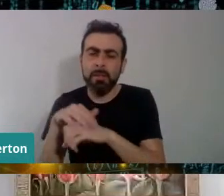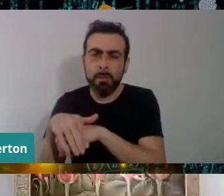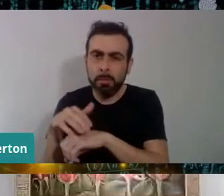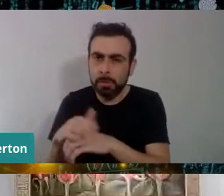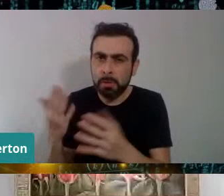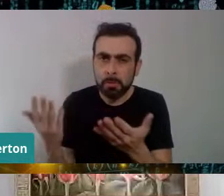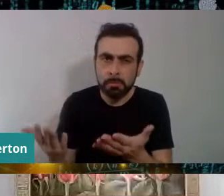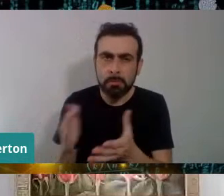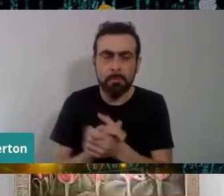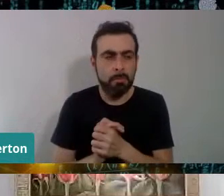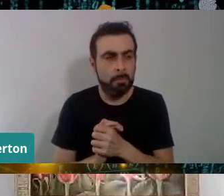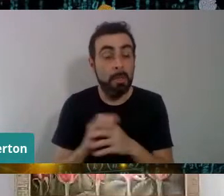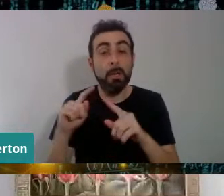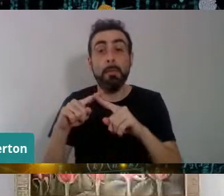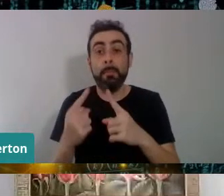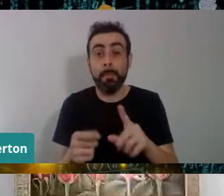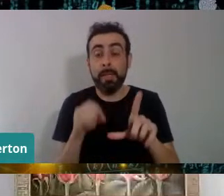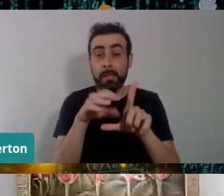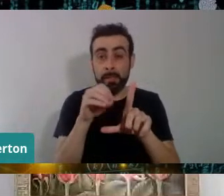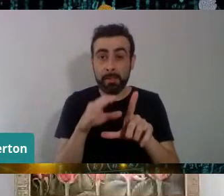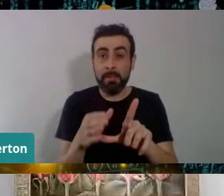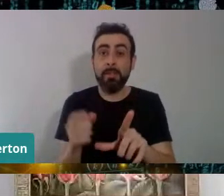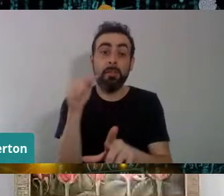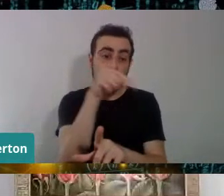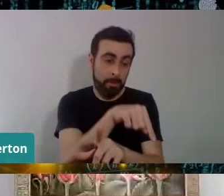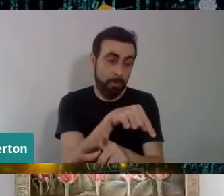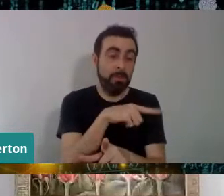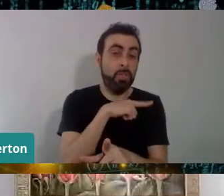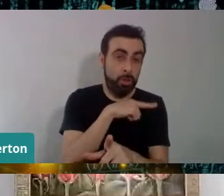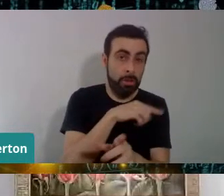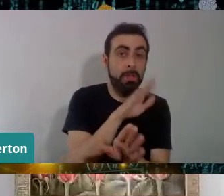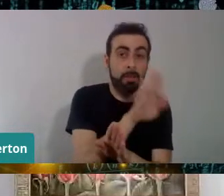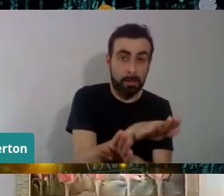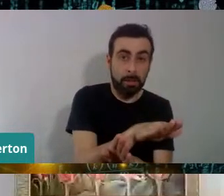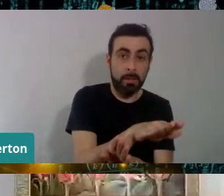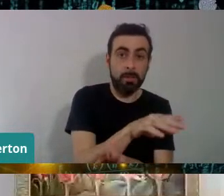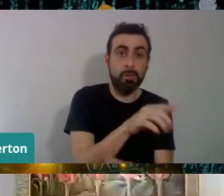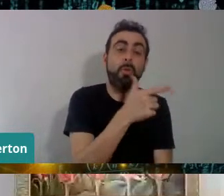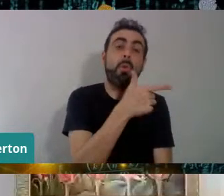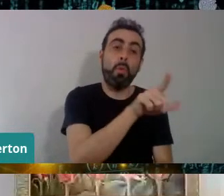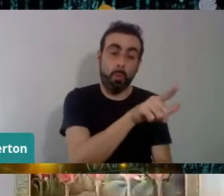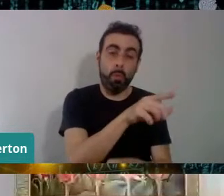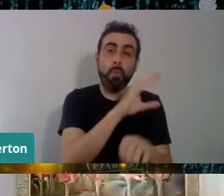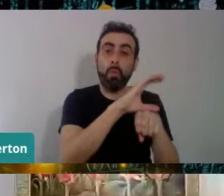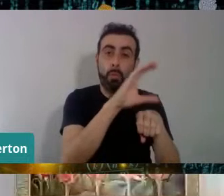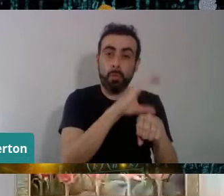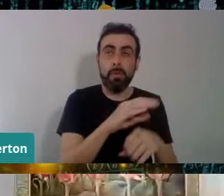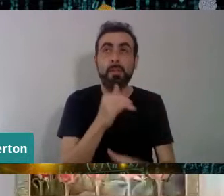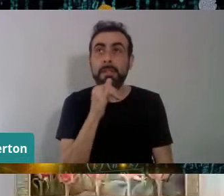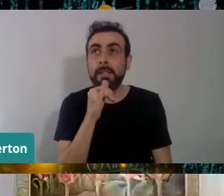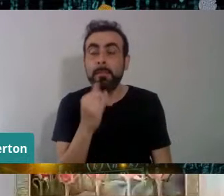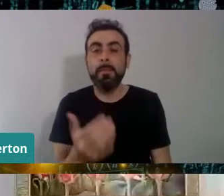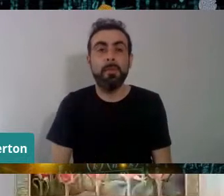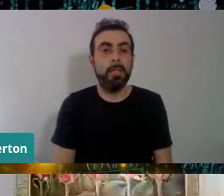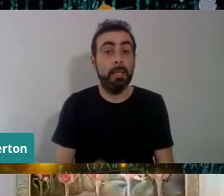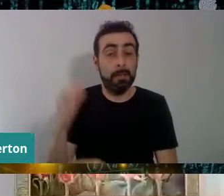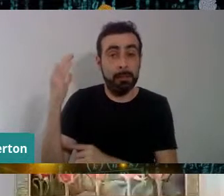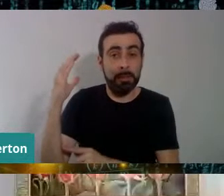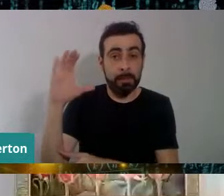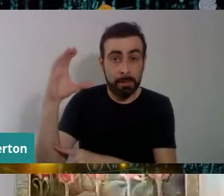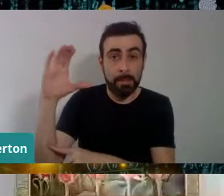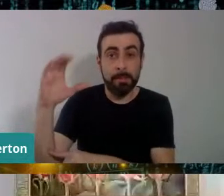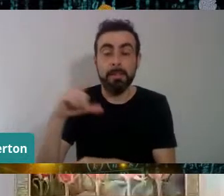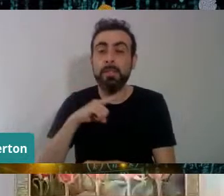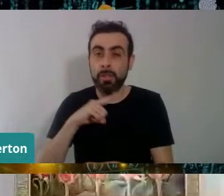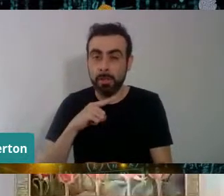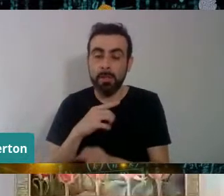Mas habilitações tinham à tarde, né? Habilitações, sim. Outros cursos de ciências mesmo, né? Tinha à tarde e à